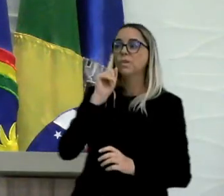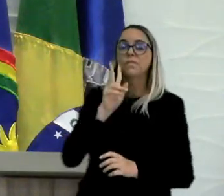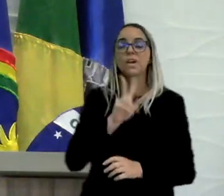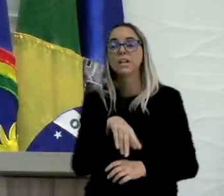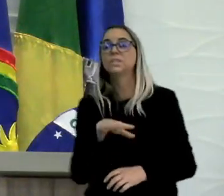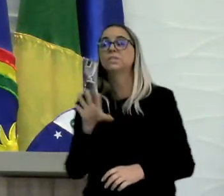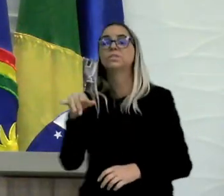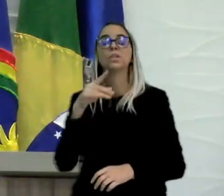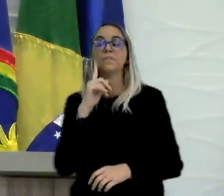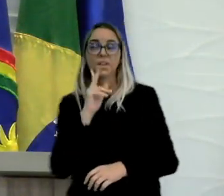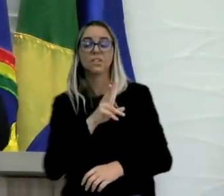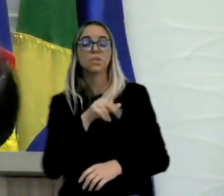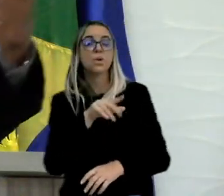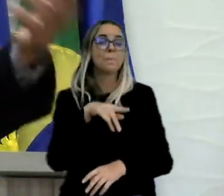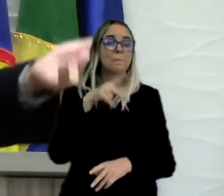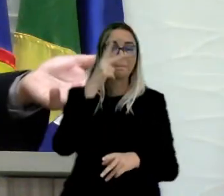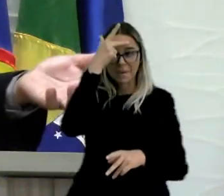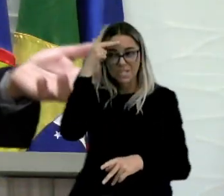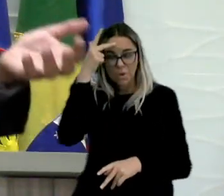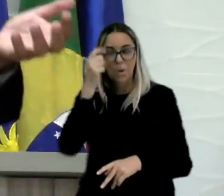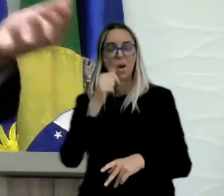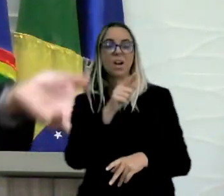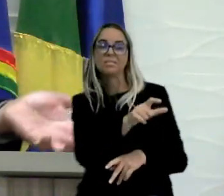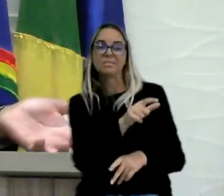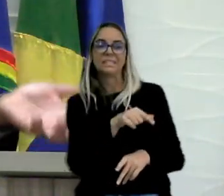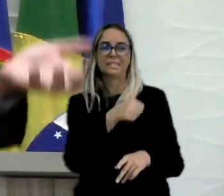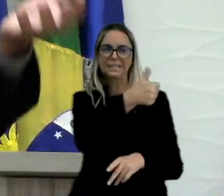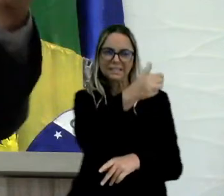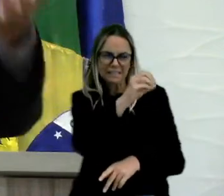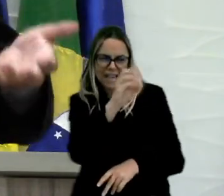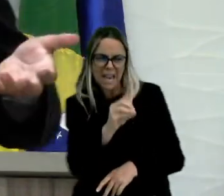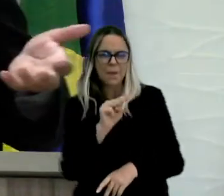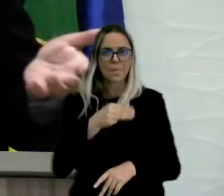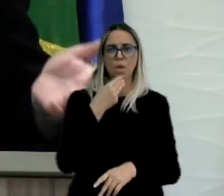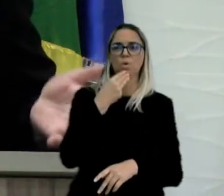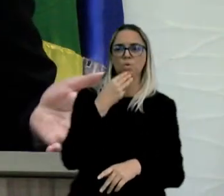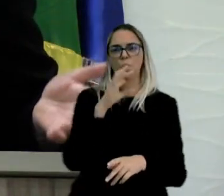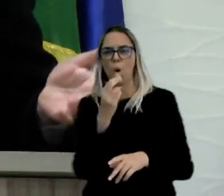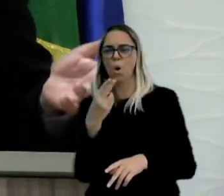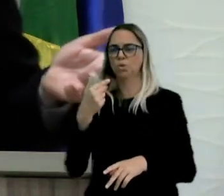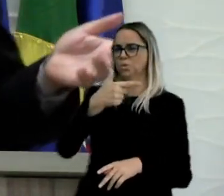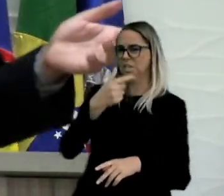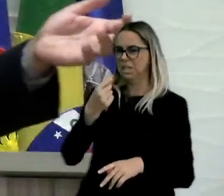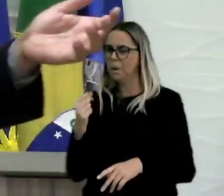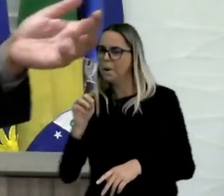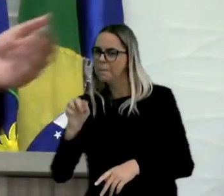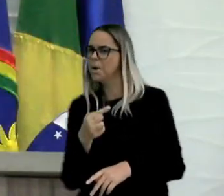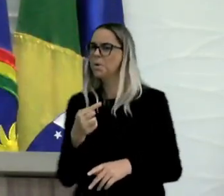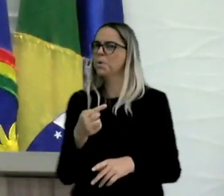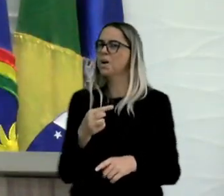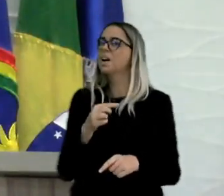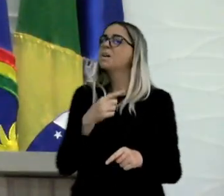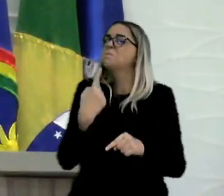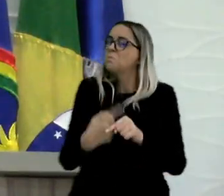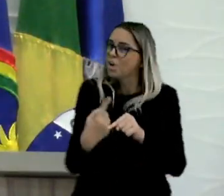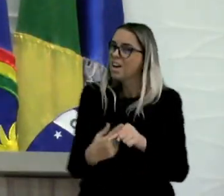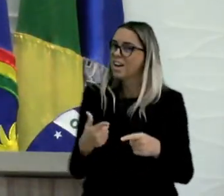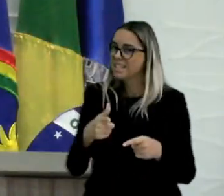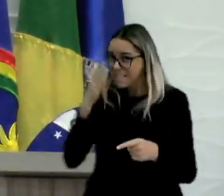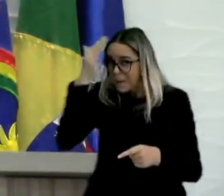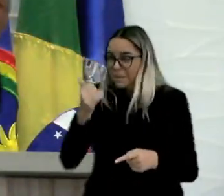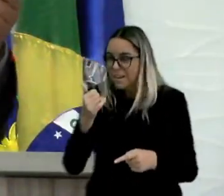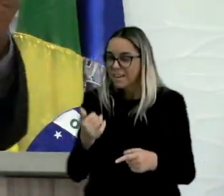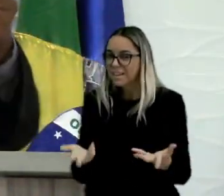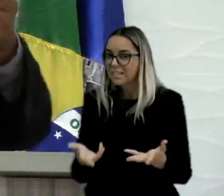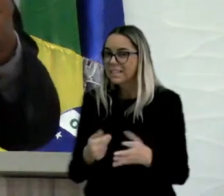aí pegando carro novo 100 milhões 200.000 300.000 sabe Para que estão pegando isso para